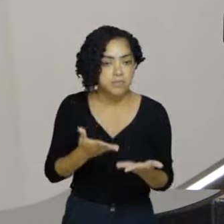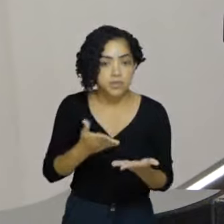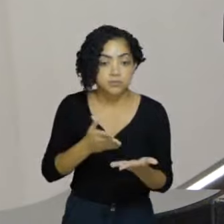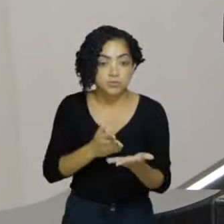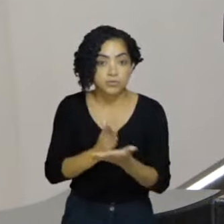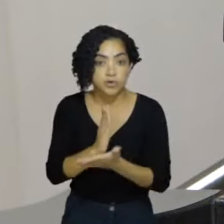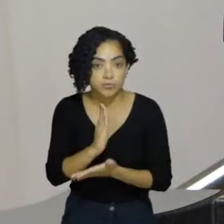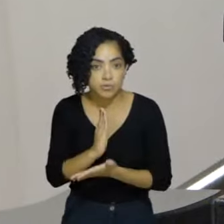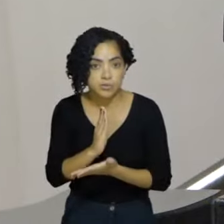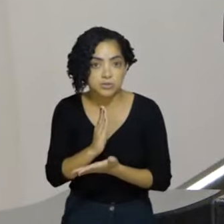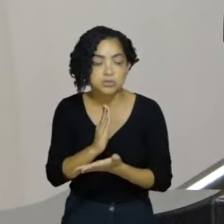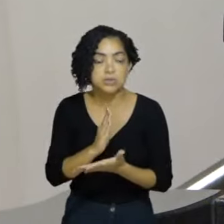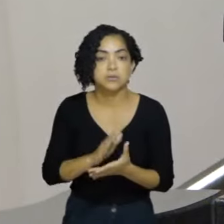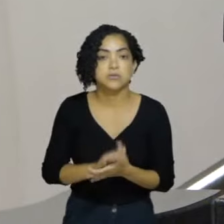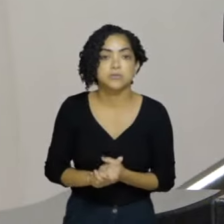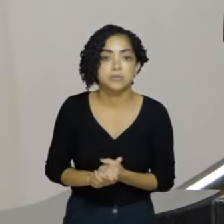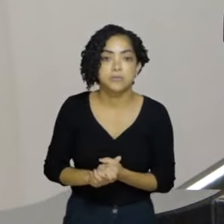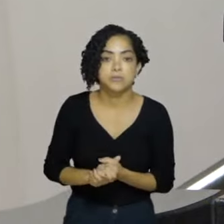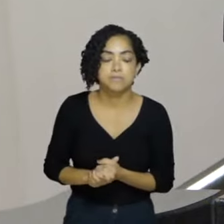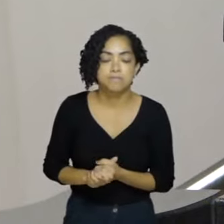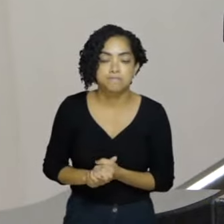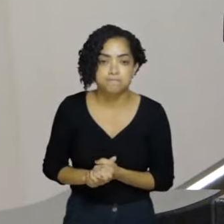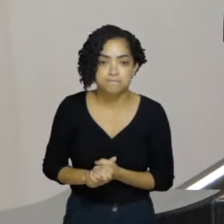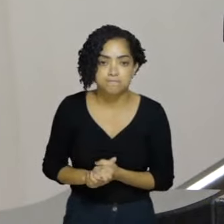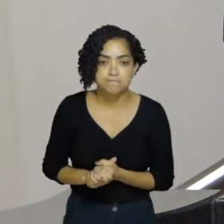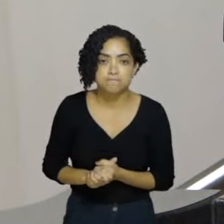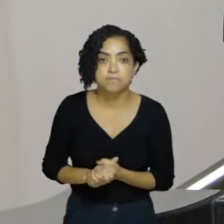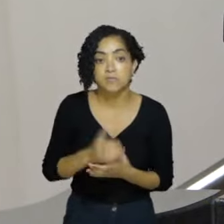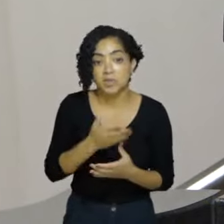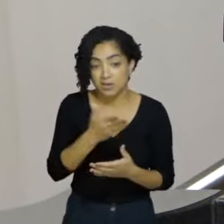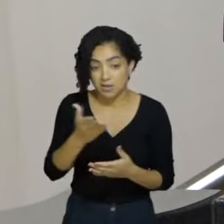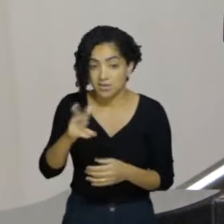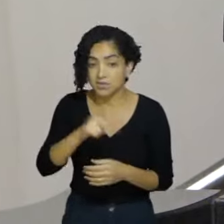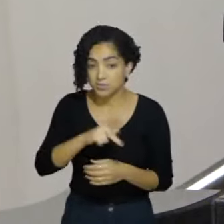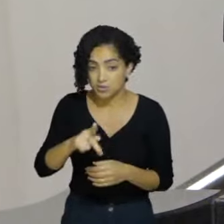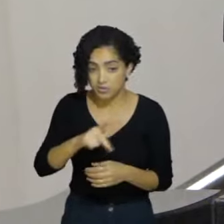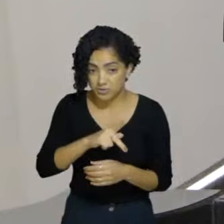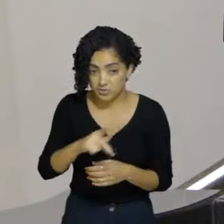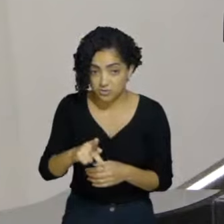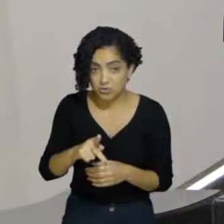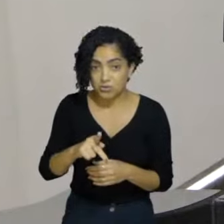supostamente seria uma caça às bruxas, sendo aprovado, esses professores estão saindo